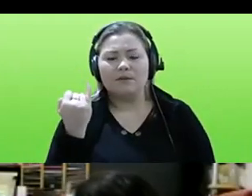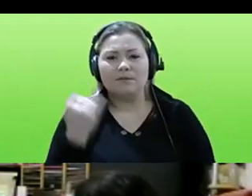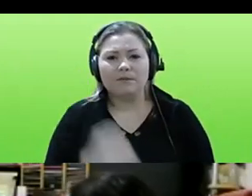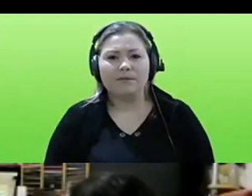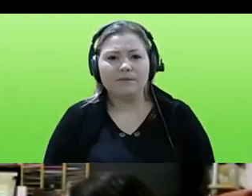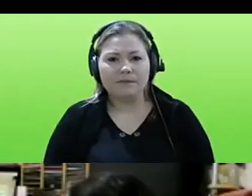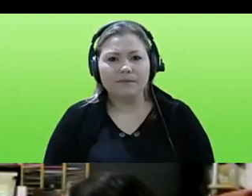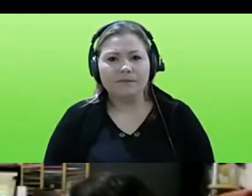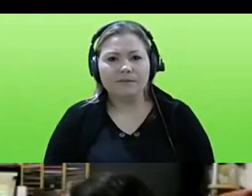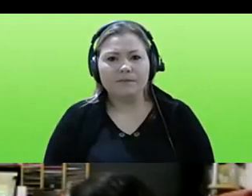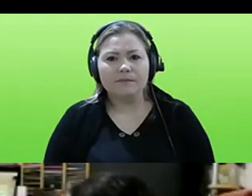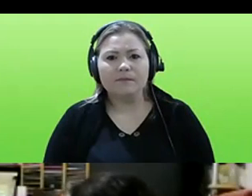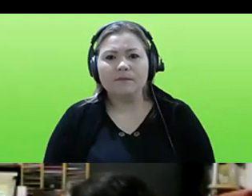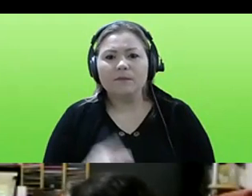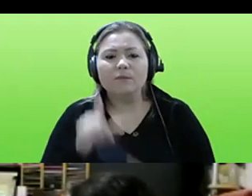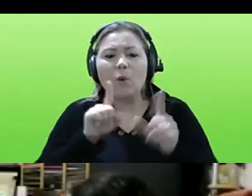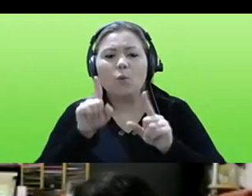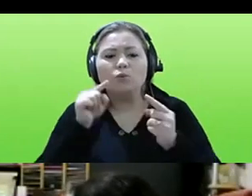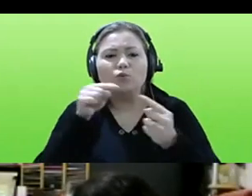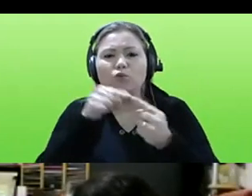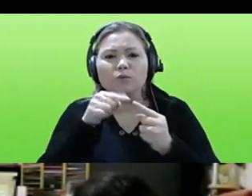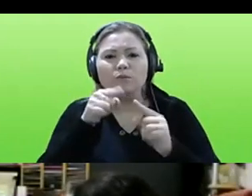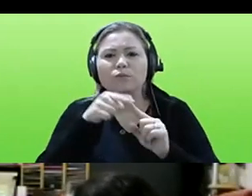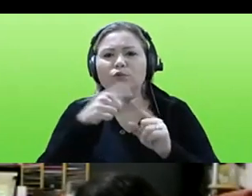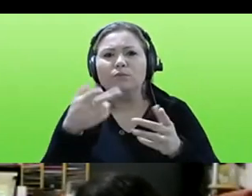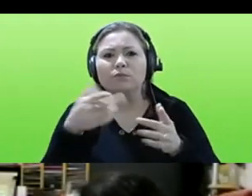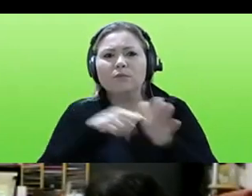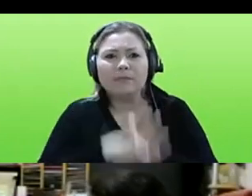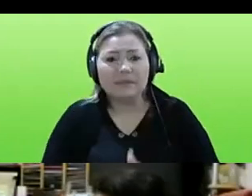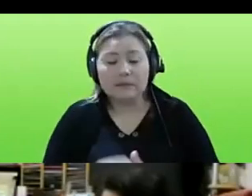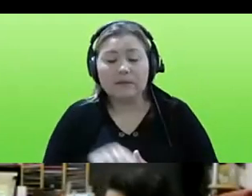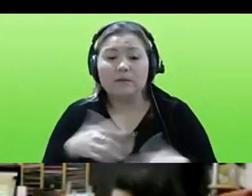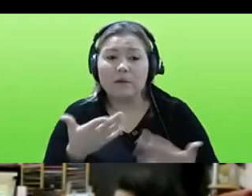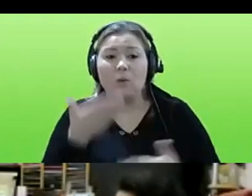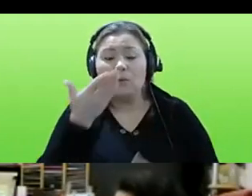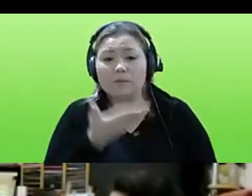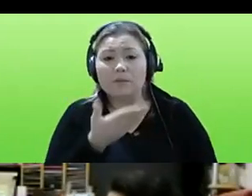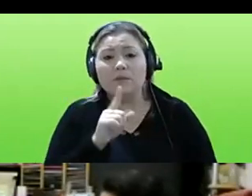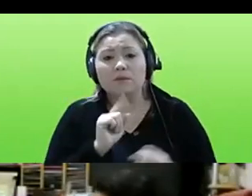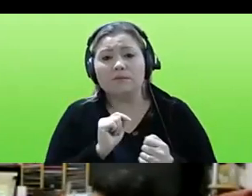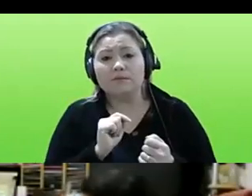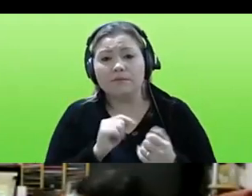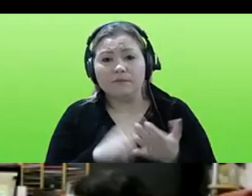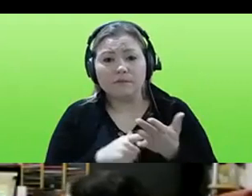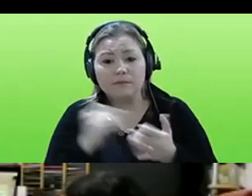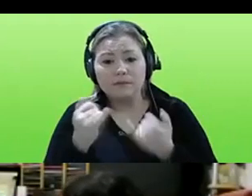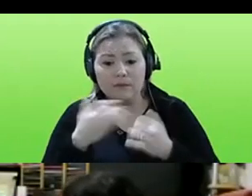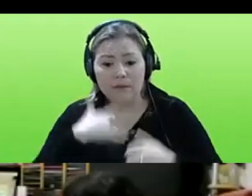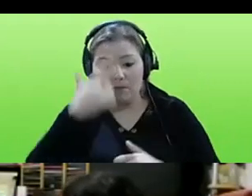um dado campo de pesquisa. Então, no caso aqui, a pessoa que apresenta